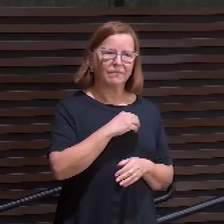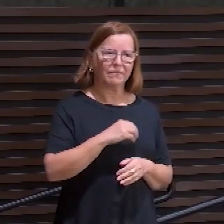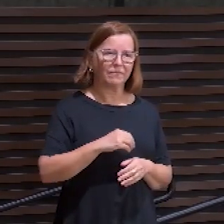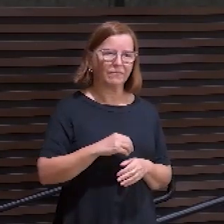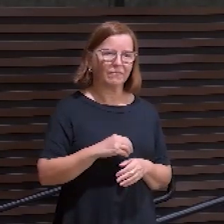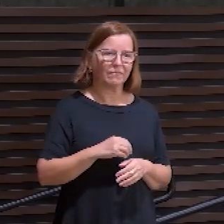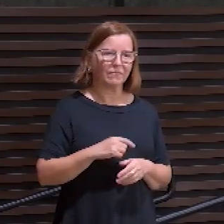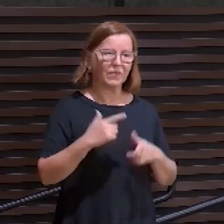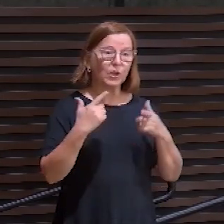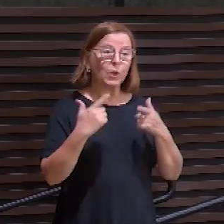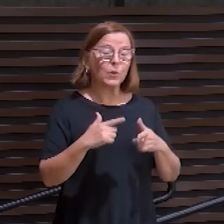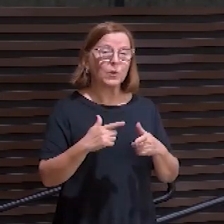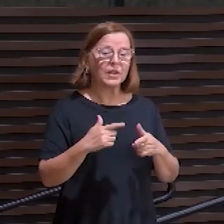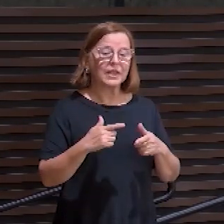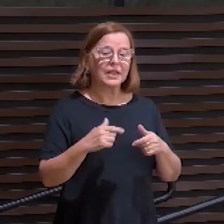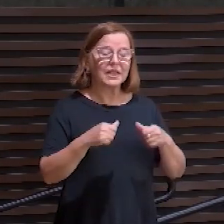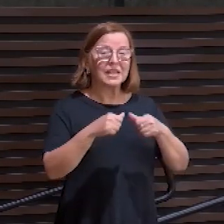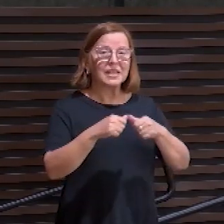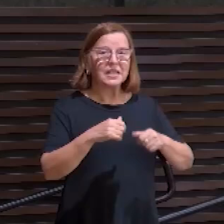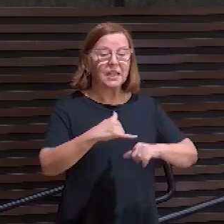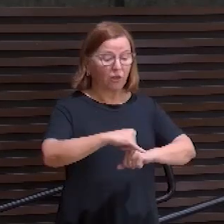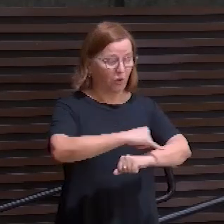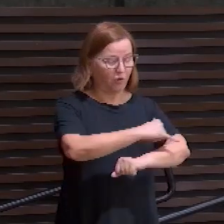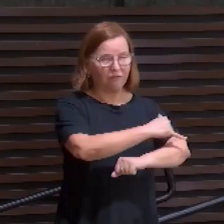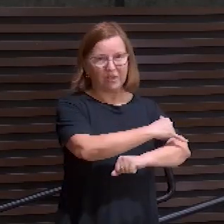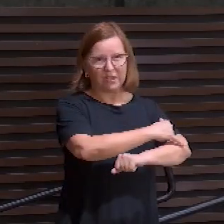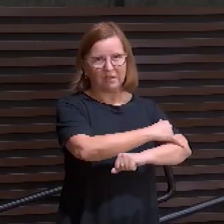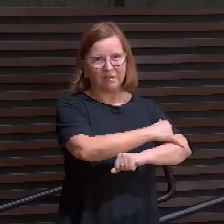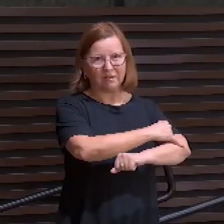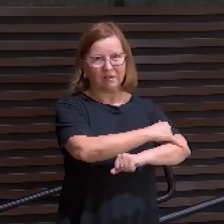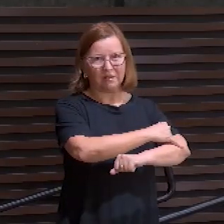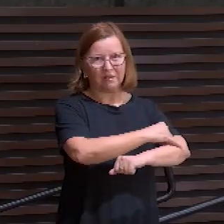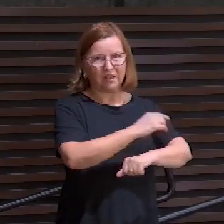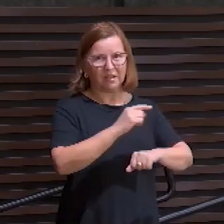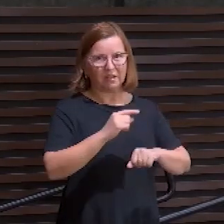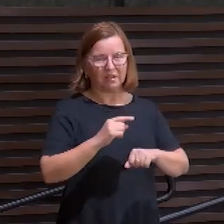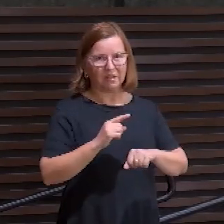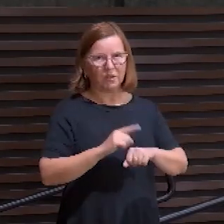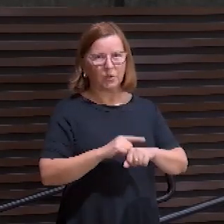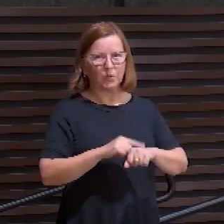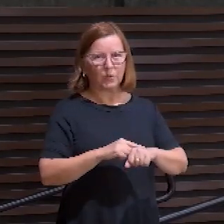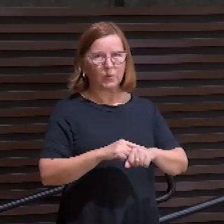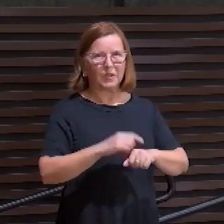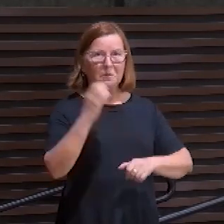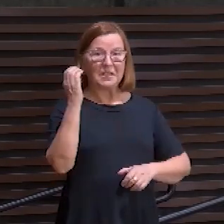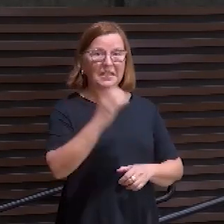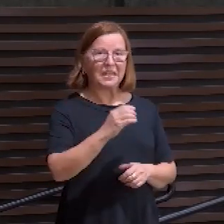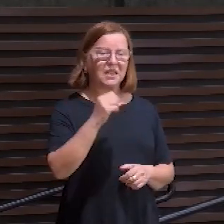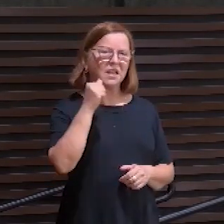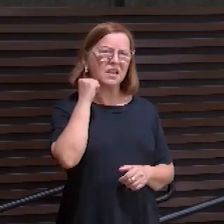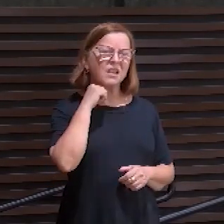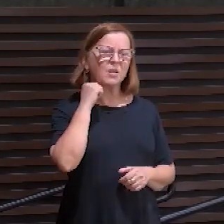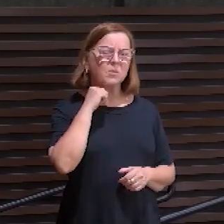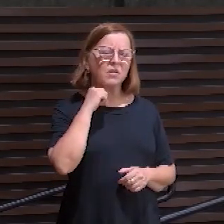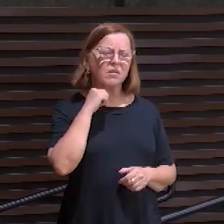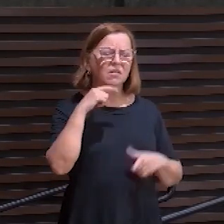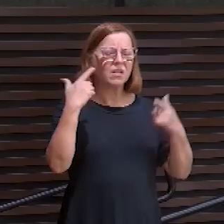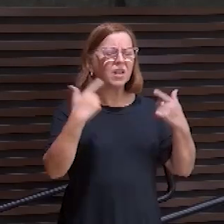Onde é que estavam as ovelhas no tempo de Caim e Abel? Onde elas